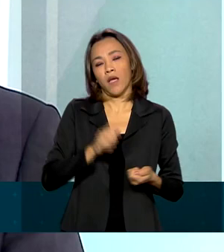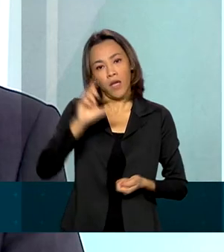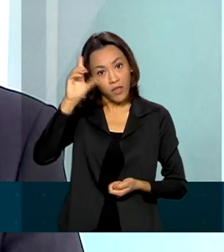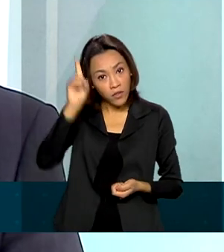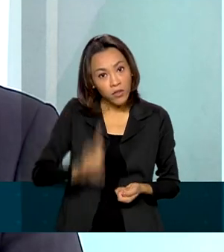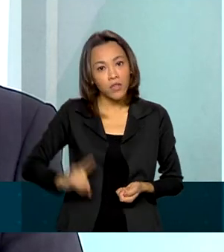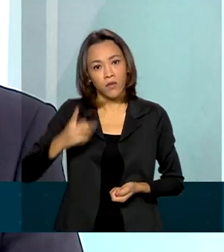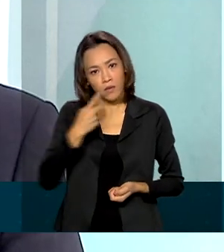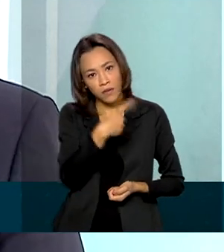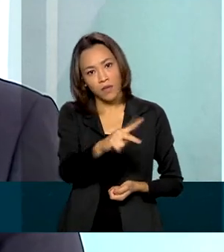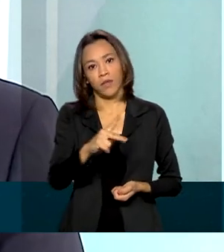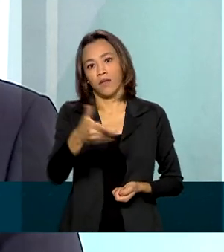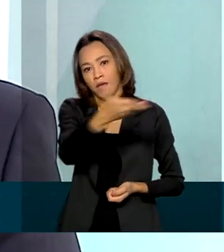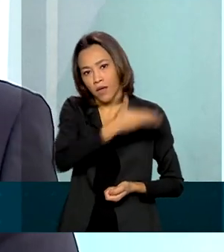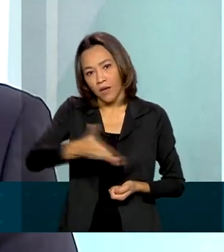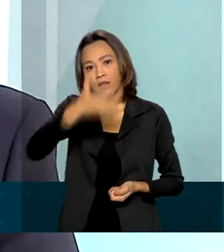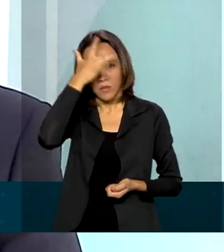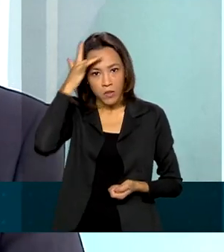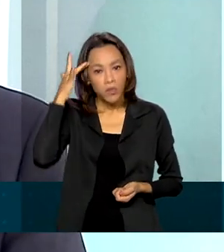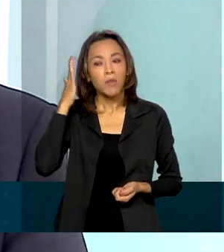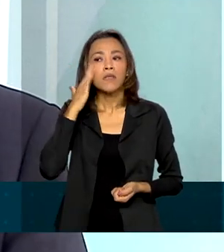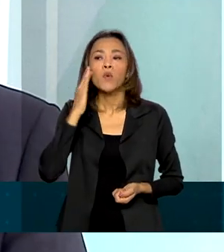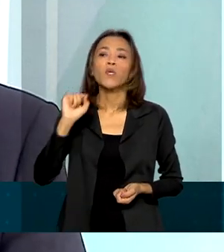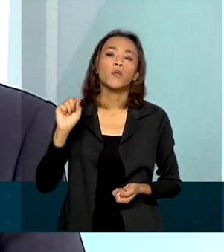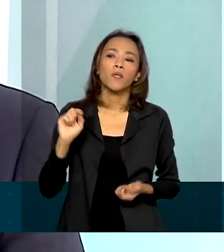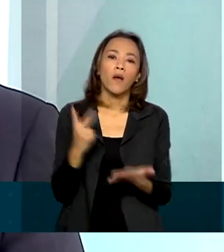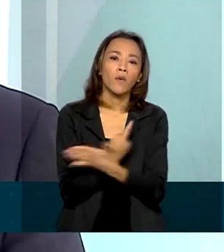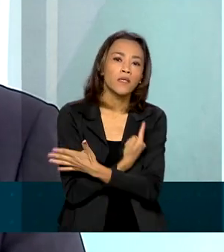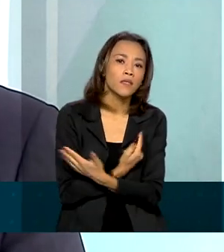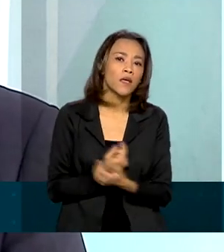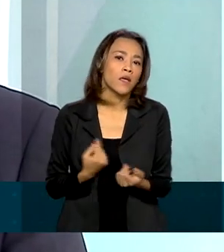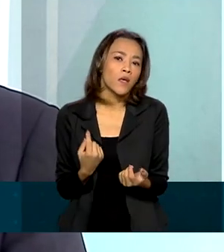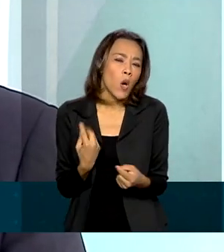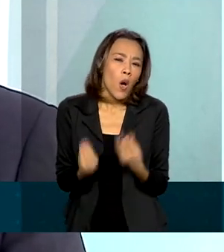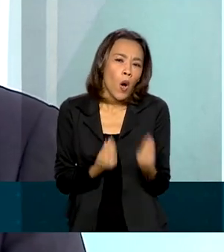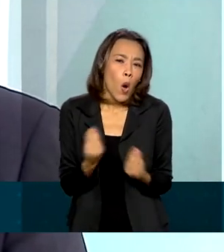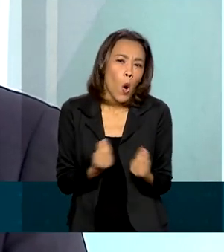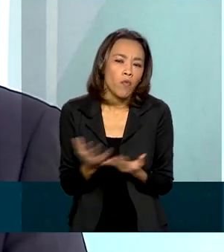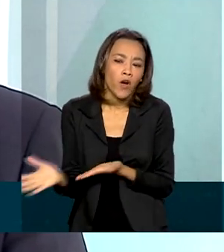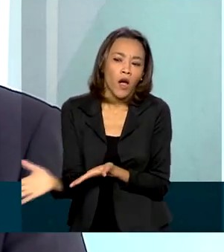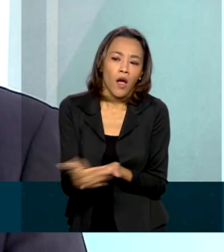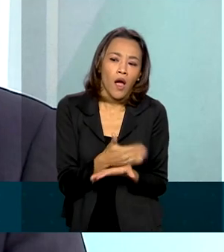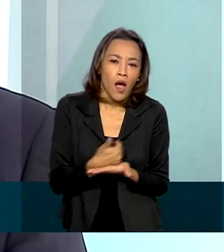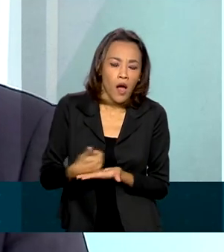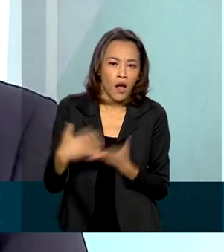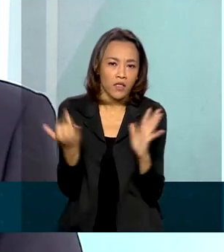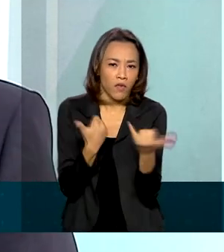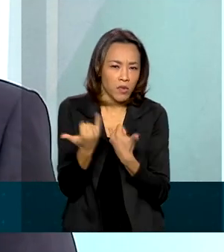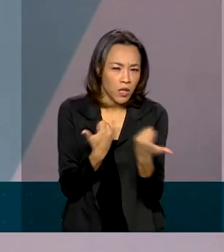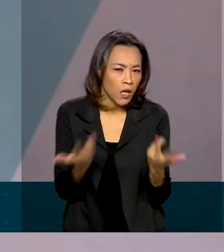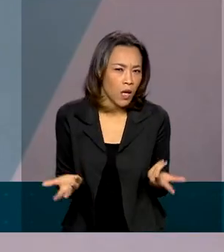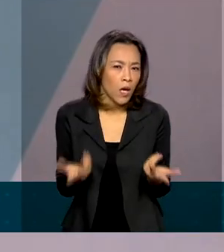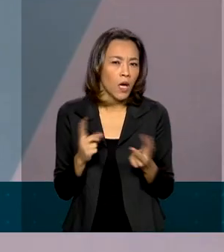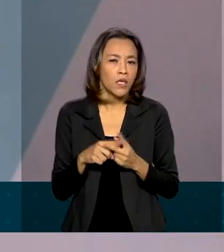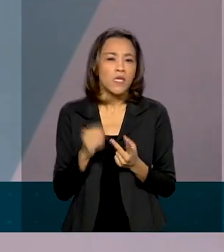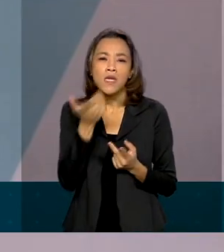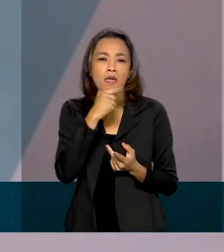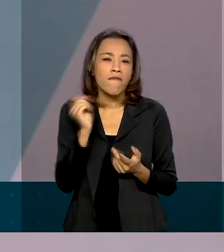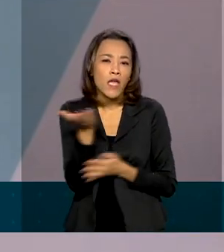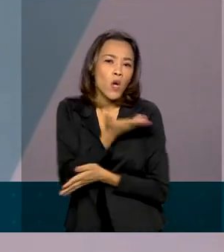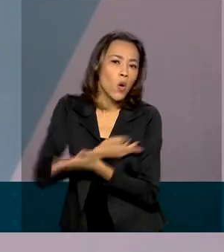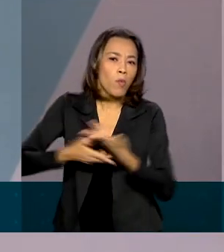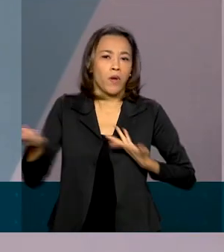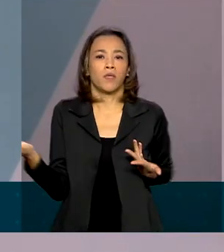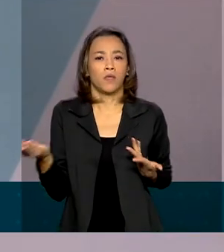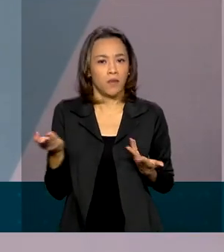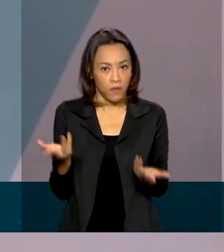a saber o que está ocorrendo, como que esses dados foram coletados, com quem será compartilhado.